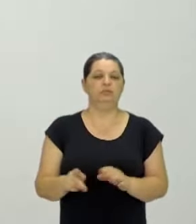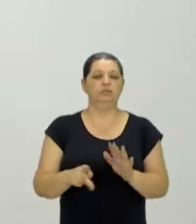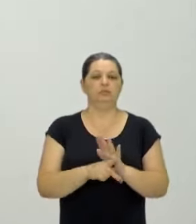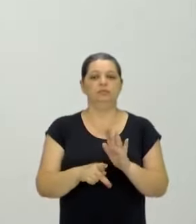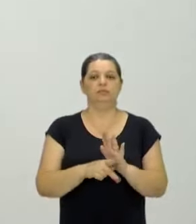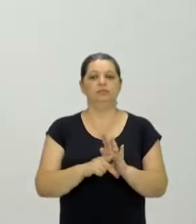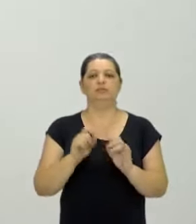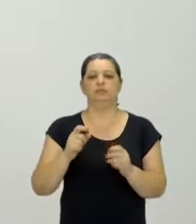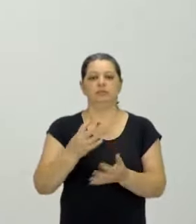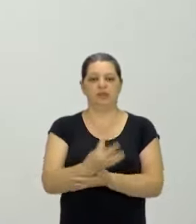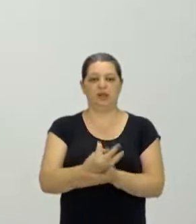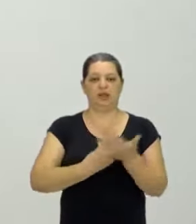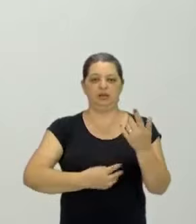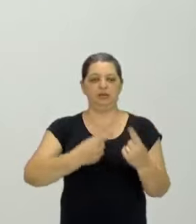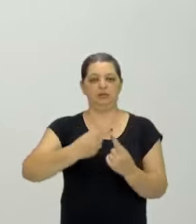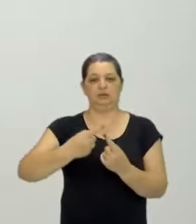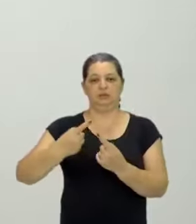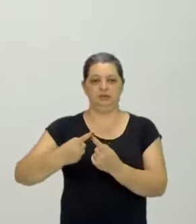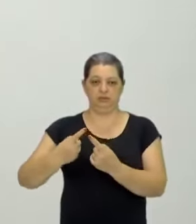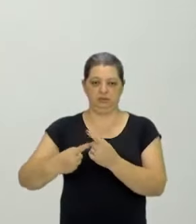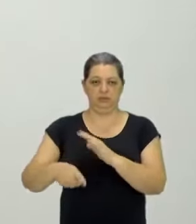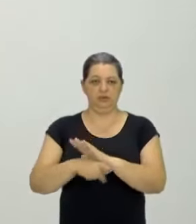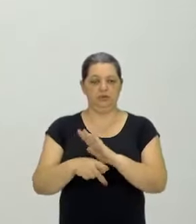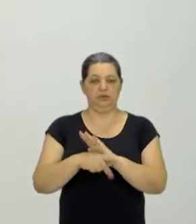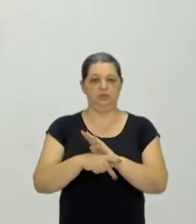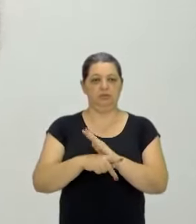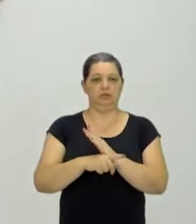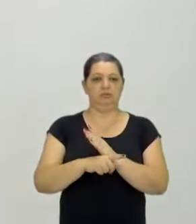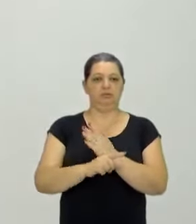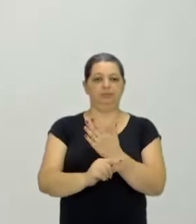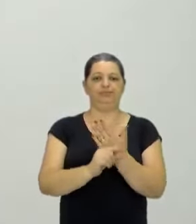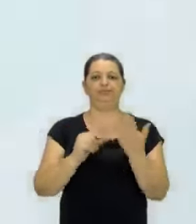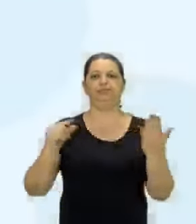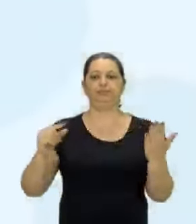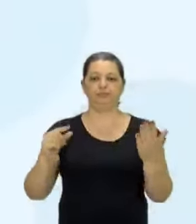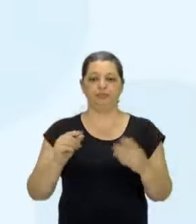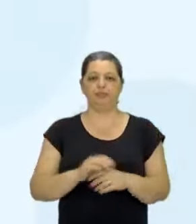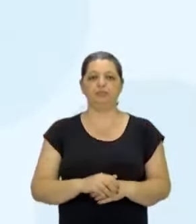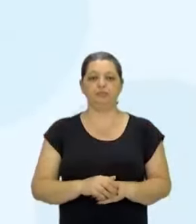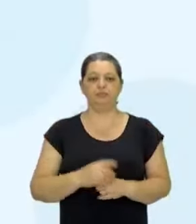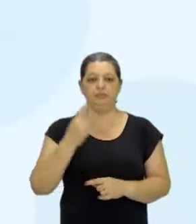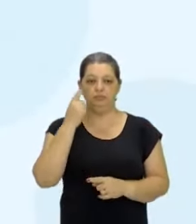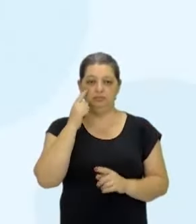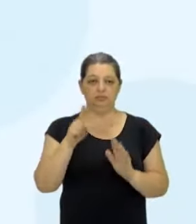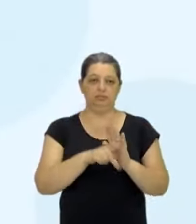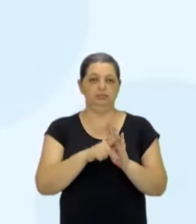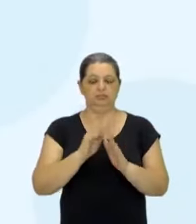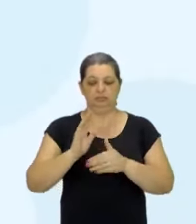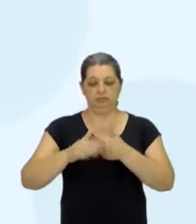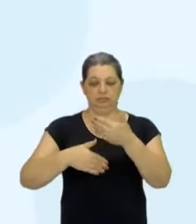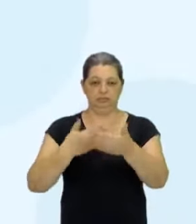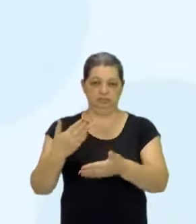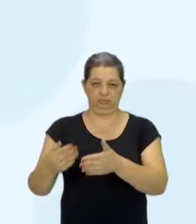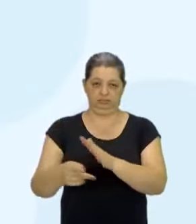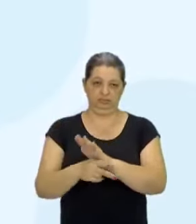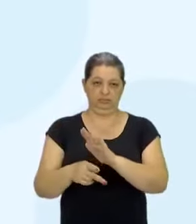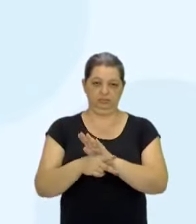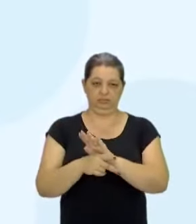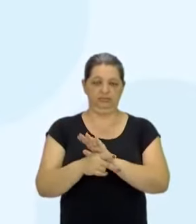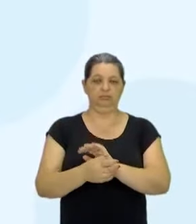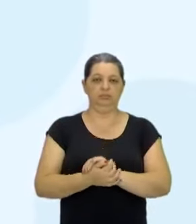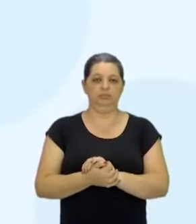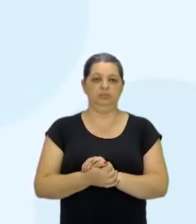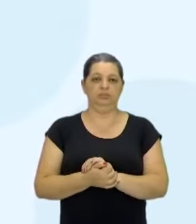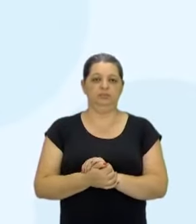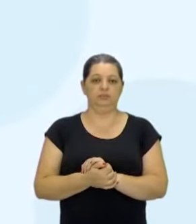Que é um tipo de texto de uma biografia. Então, o que que a gente vai ver? A gente vai produzir uma biografia, né? Creating